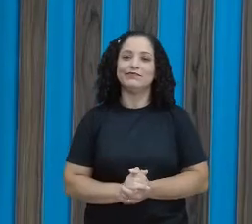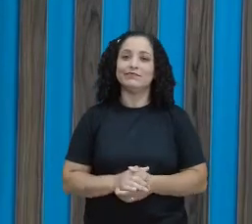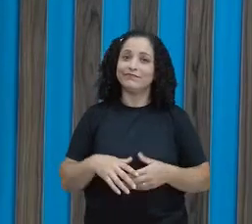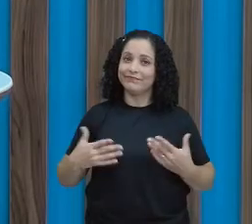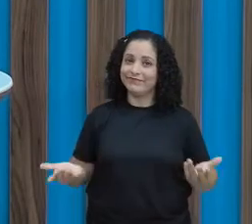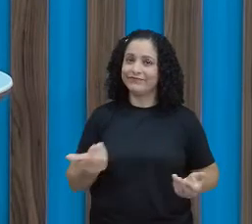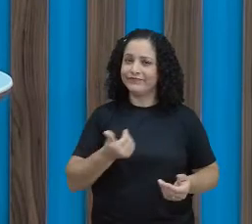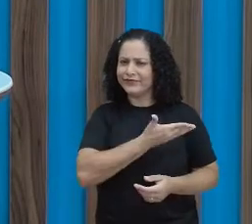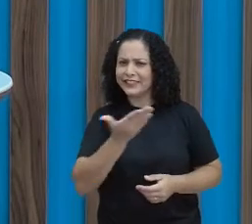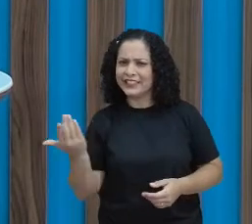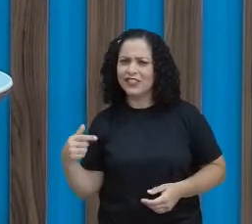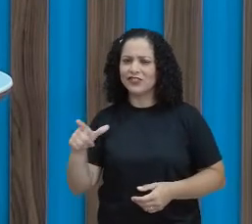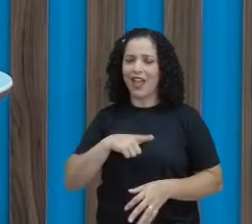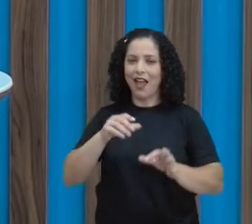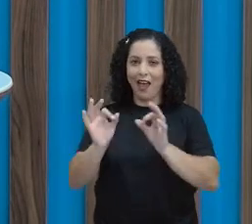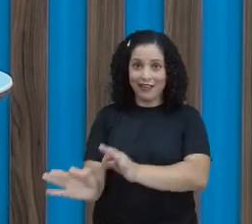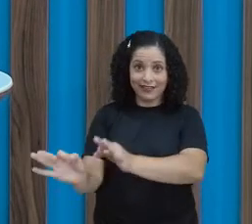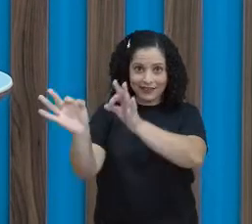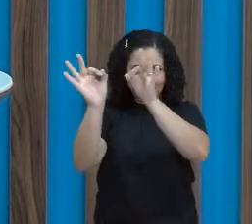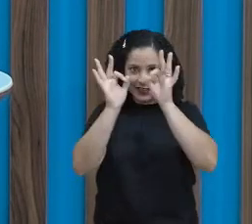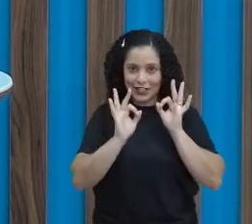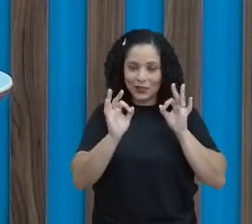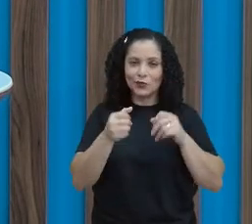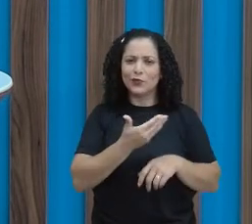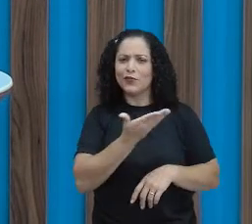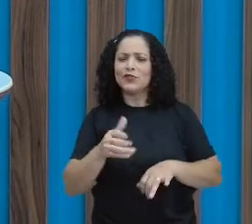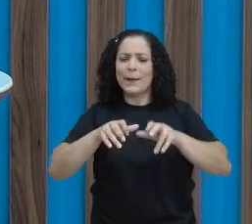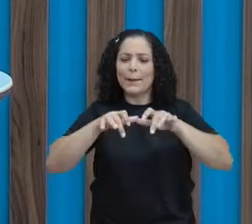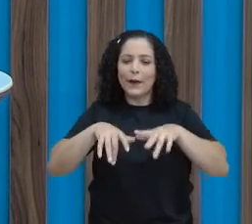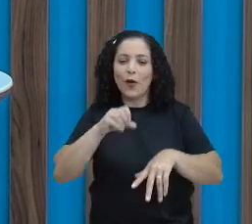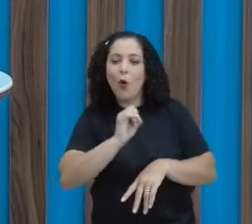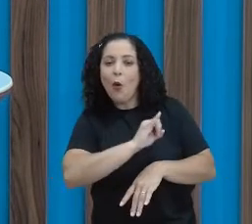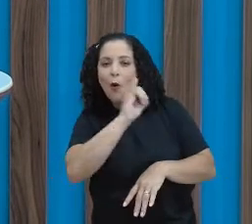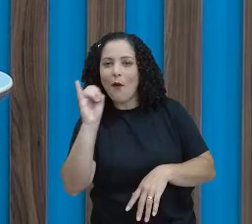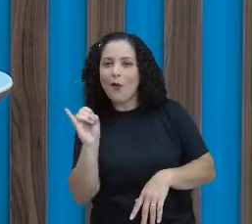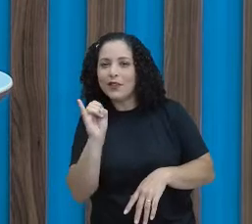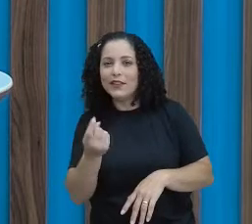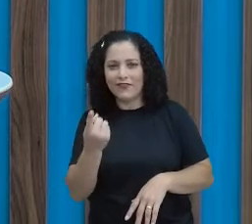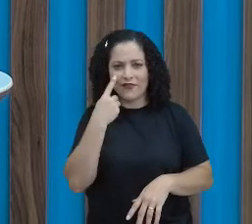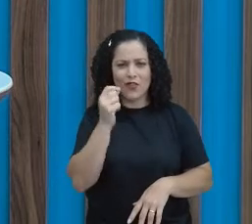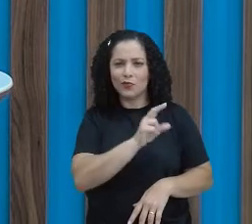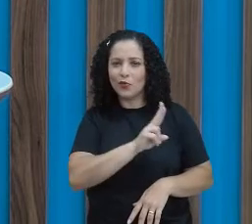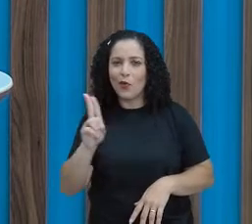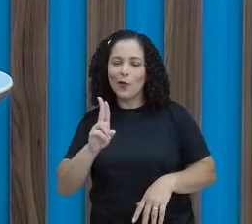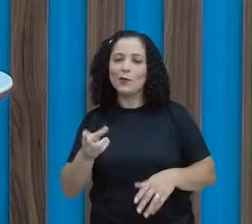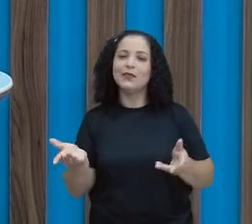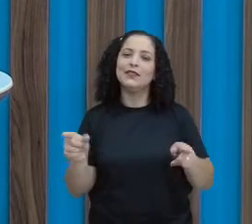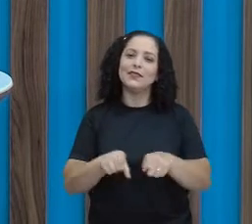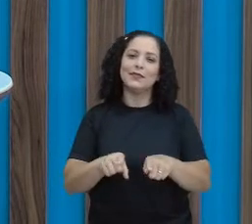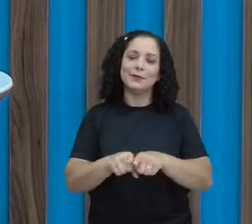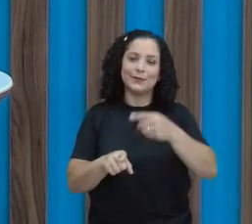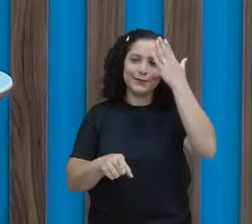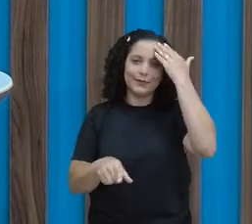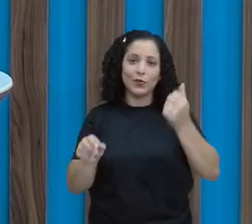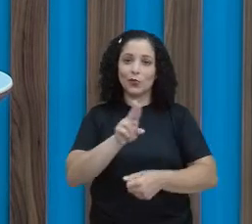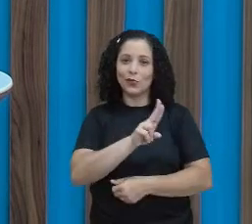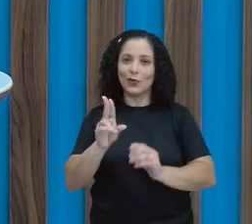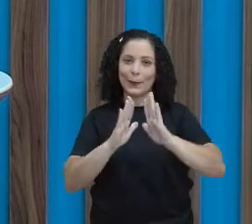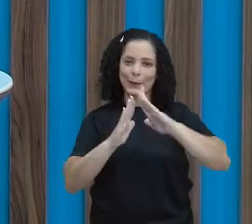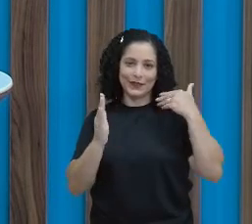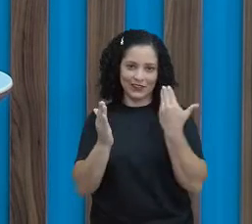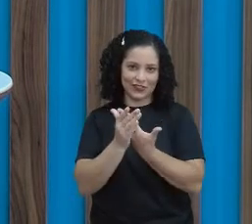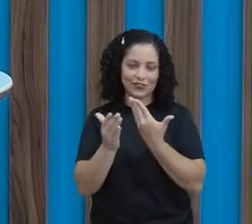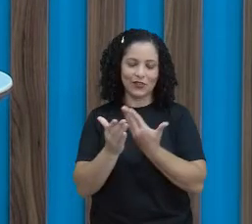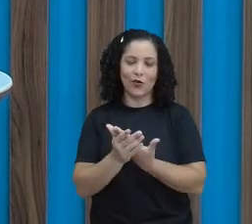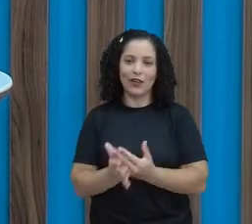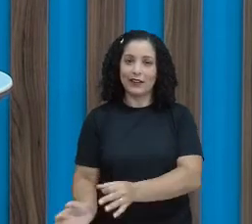vou dizer que mesmo quem estiver bem atento, dá o seu oi aqui, né? Para a gente ver o nome da escola e volta para ficar atento, porque eu